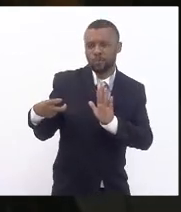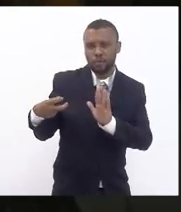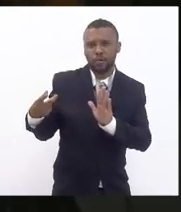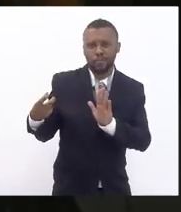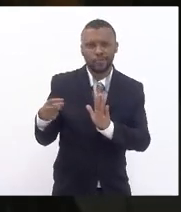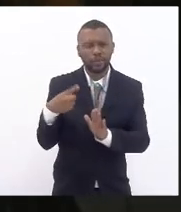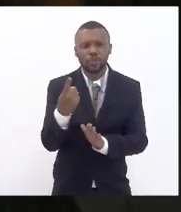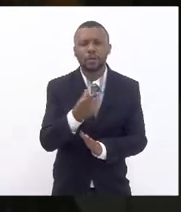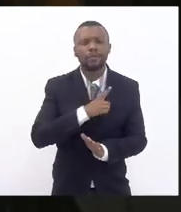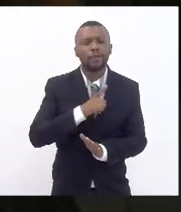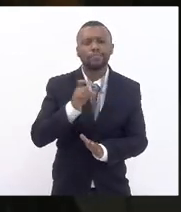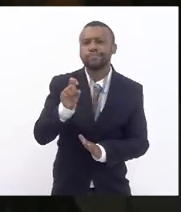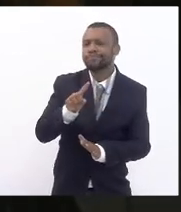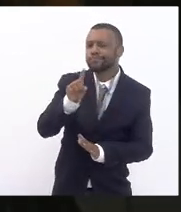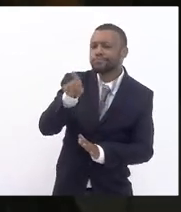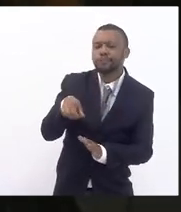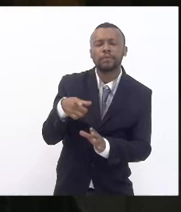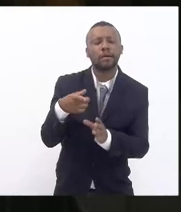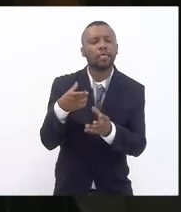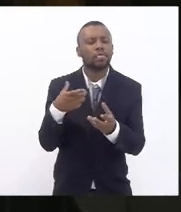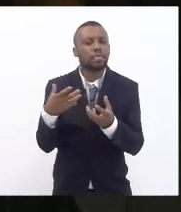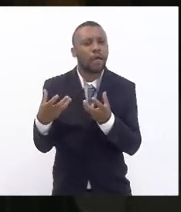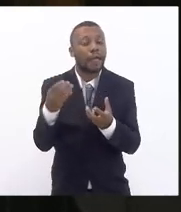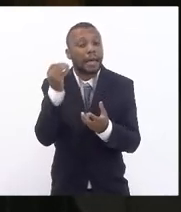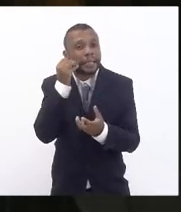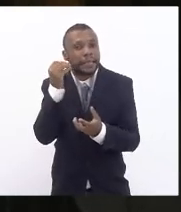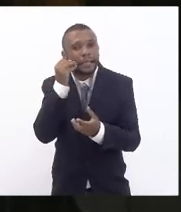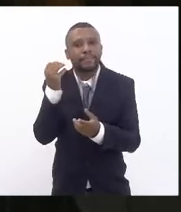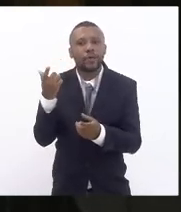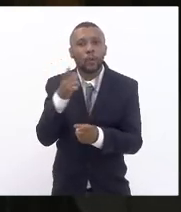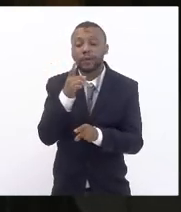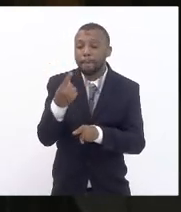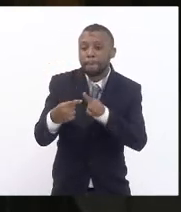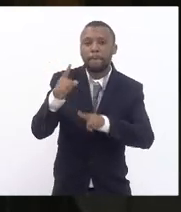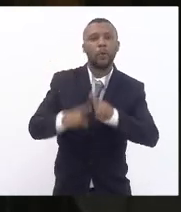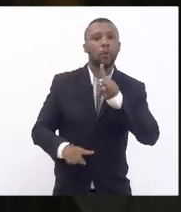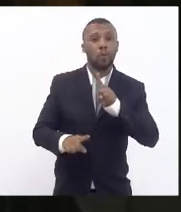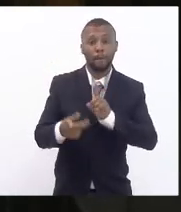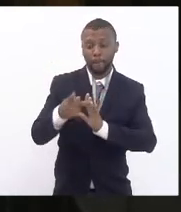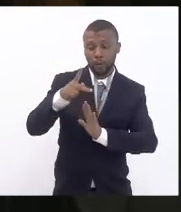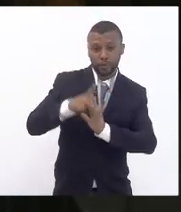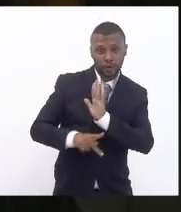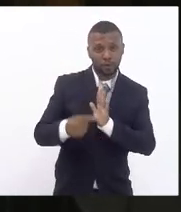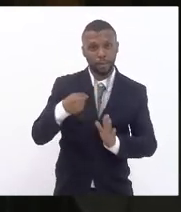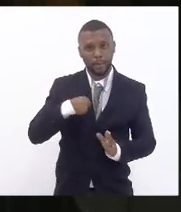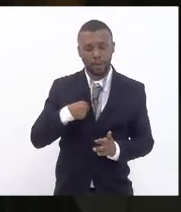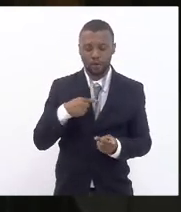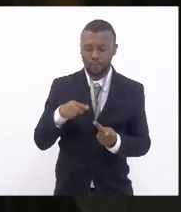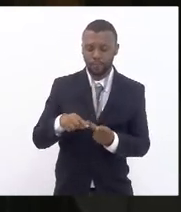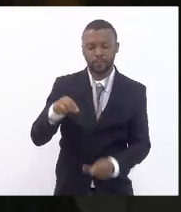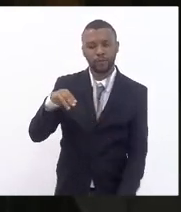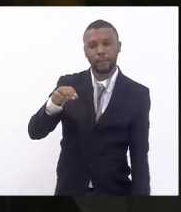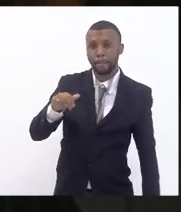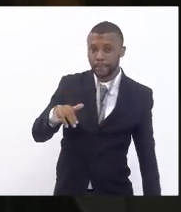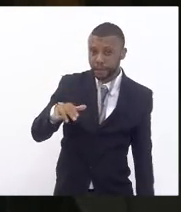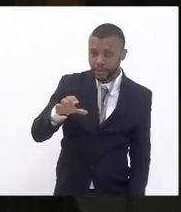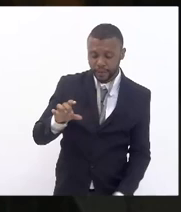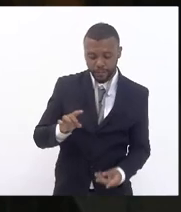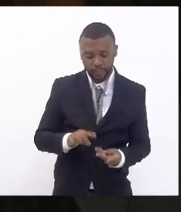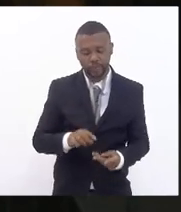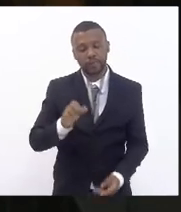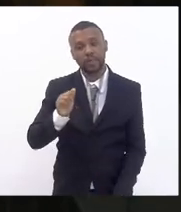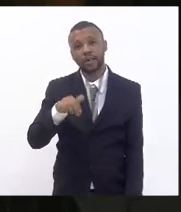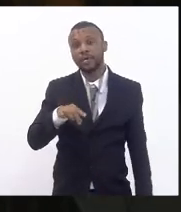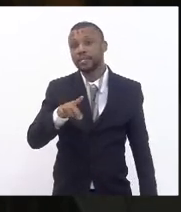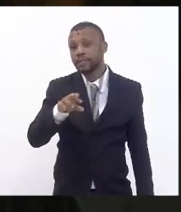um impasse, e na tentativa de superar o impasse, projeto que é meu, do MINC, do André Siciliano e do Serafini,